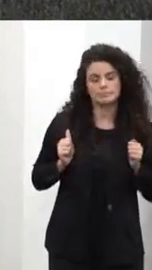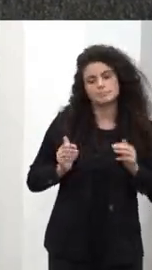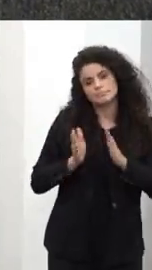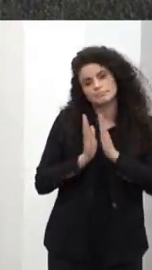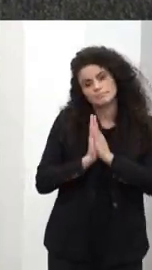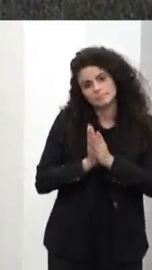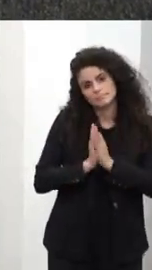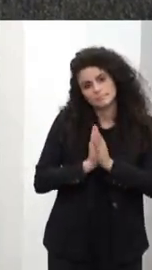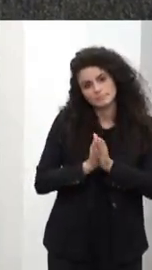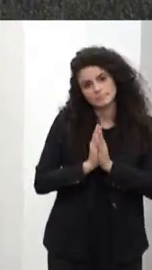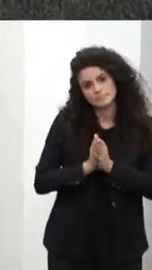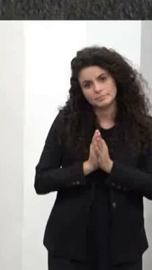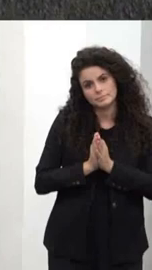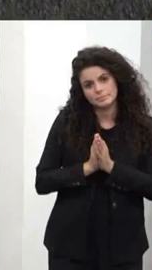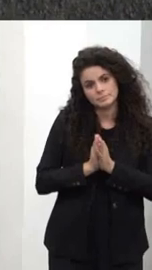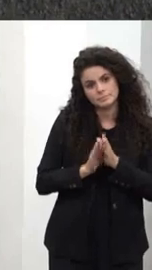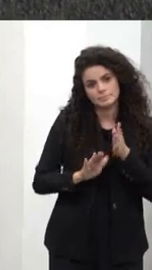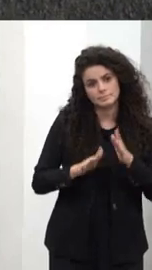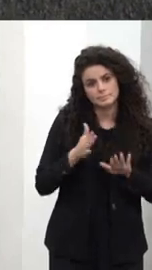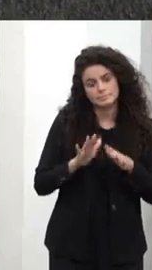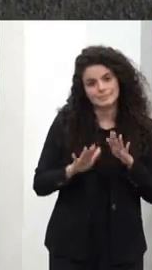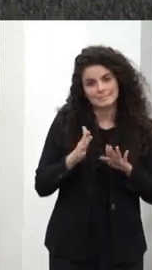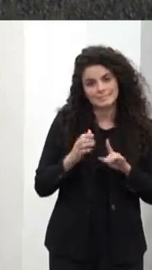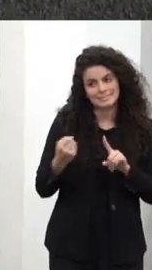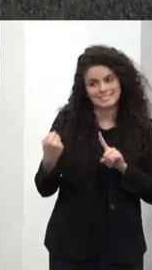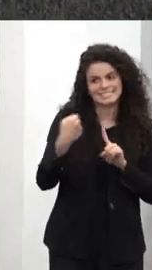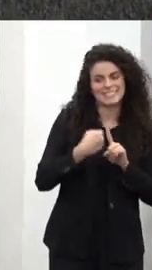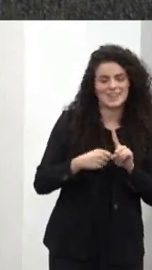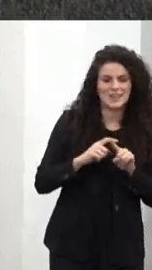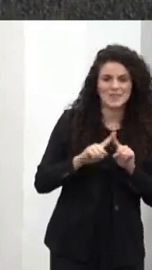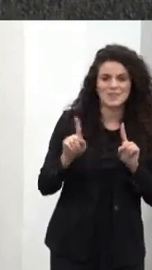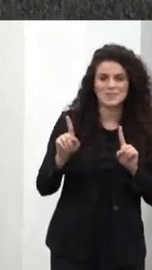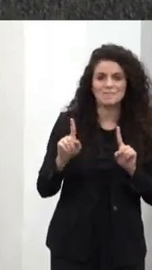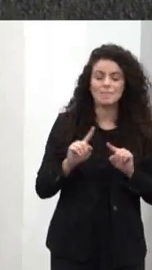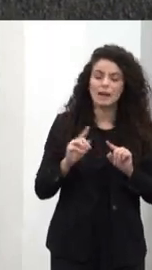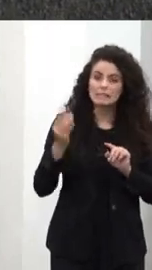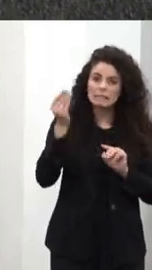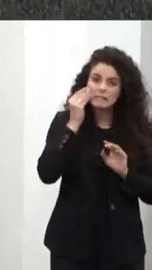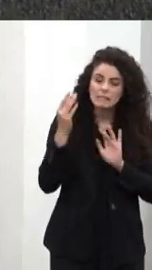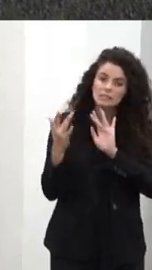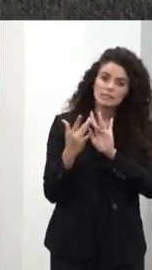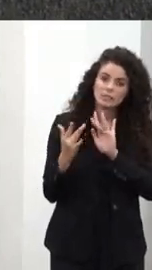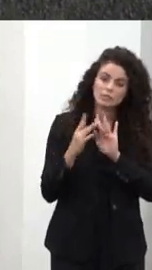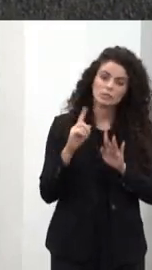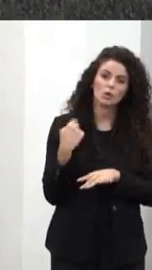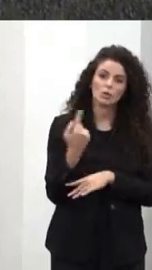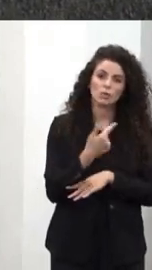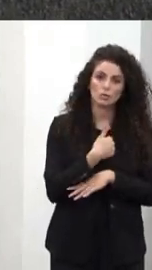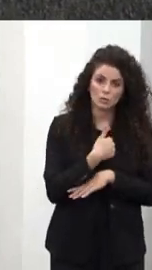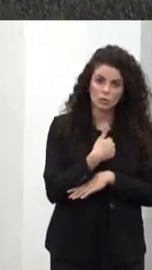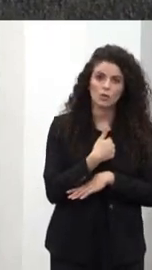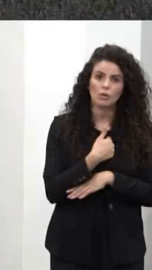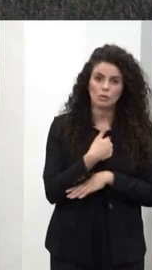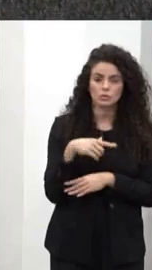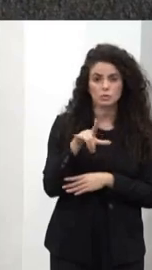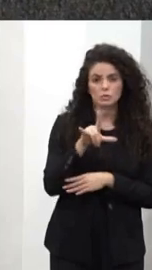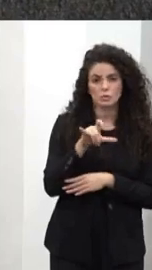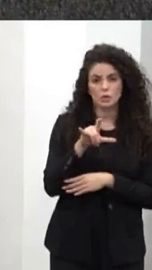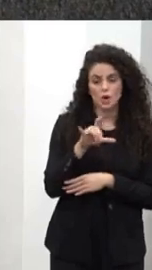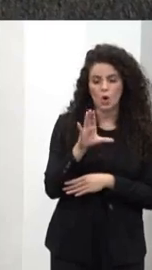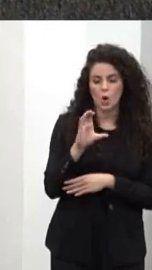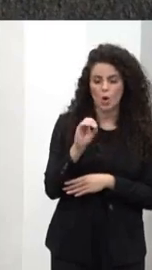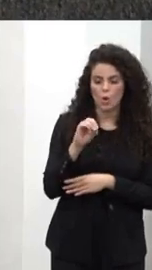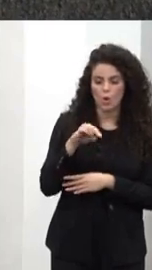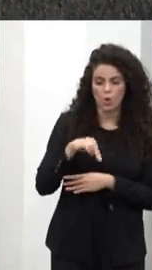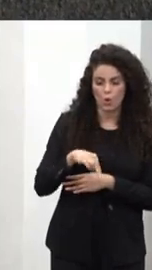eu talvez eu mas entre em contato com a gente através do Instagram do com Jéssica